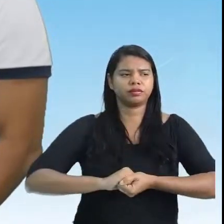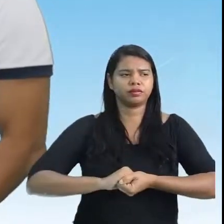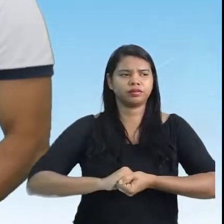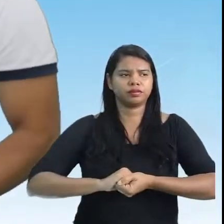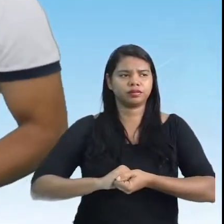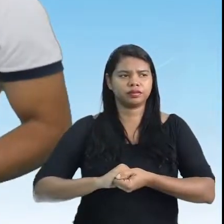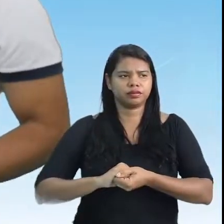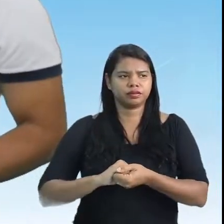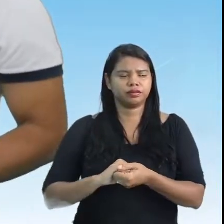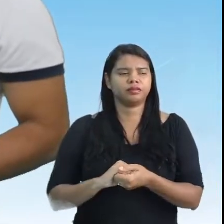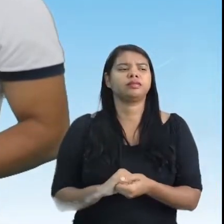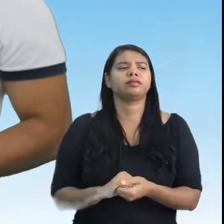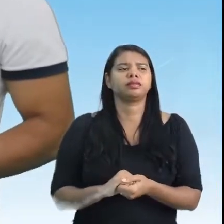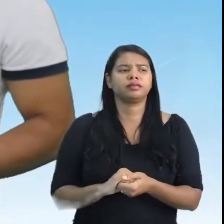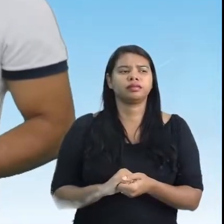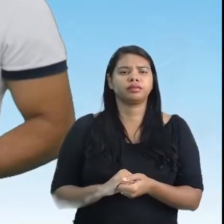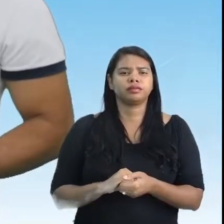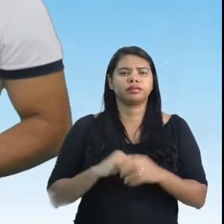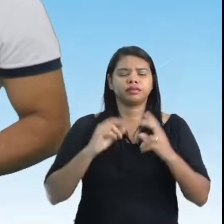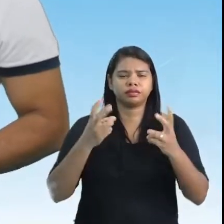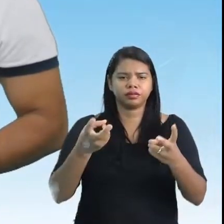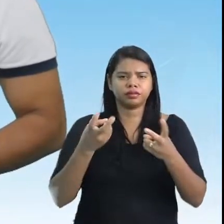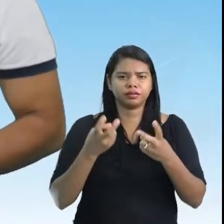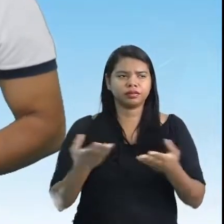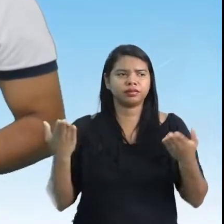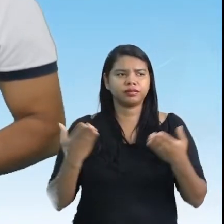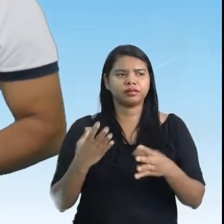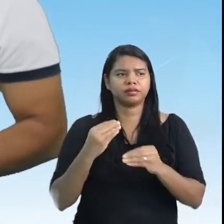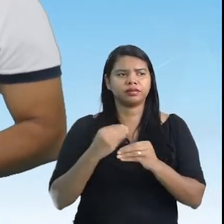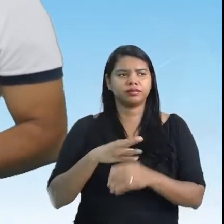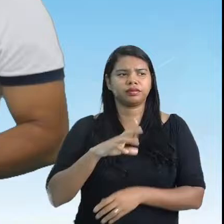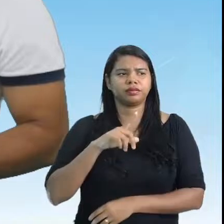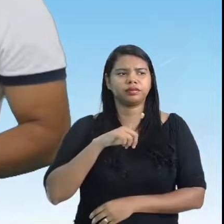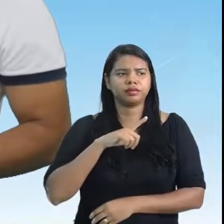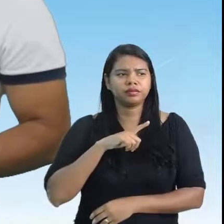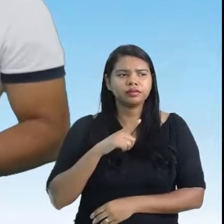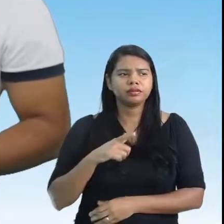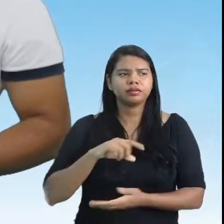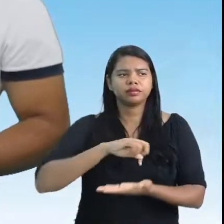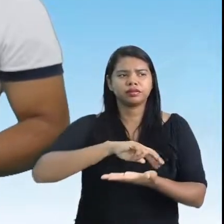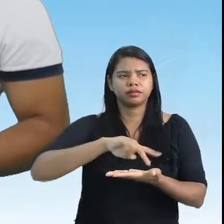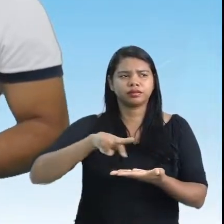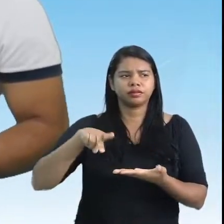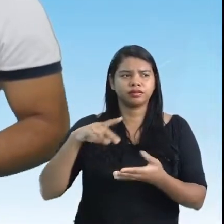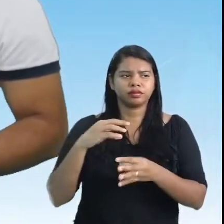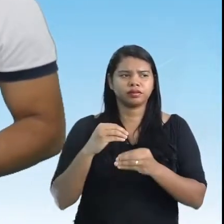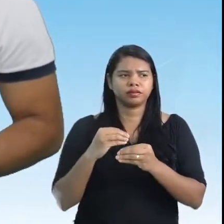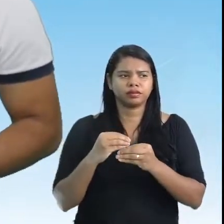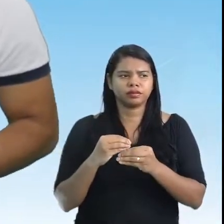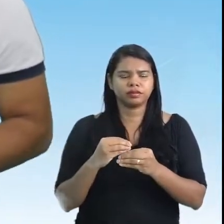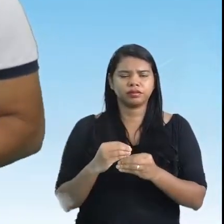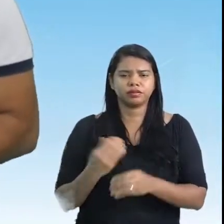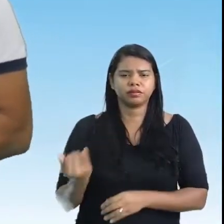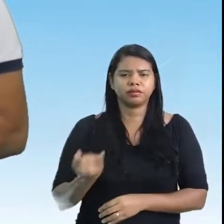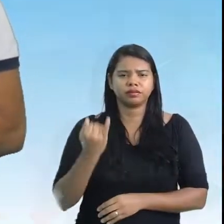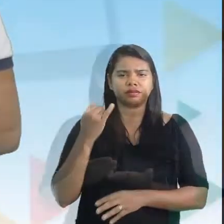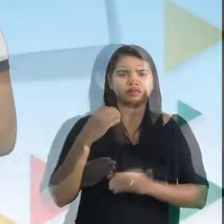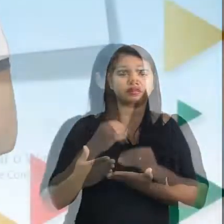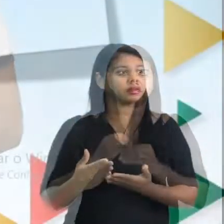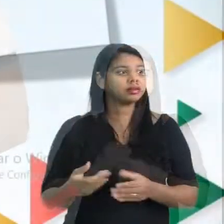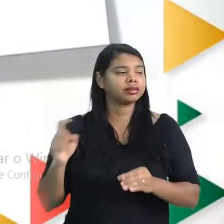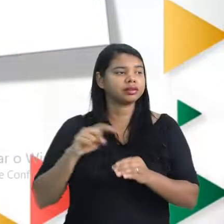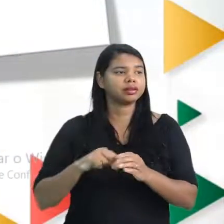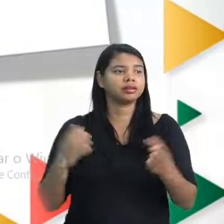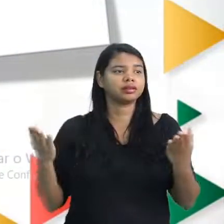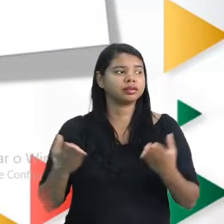o que chama-se bem a atenção, essa questão que nós temos, essa pluralidade. Temos algo interessante. Poderia ler, professor? É